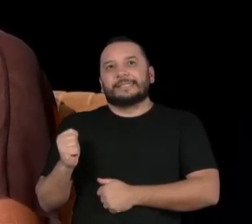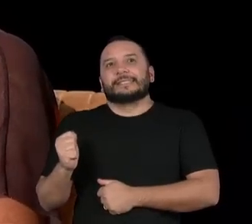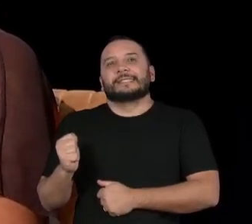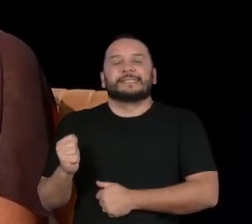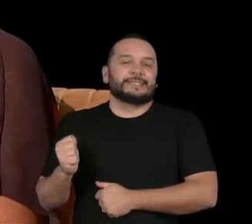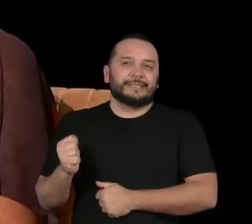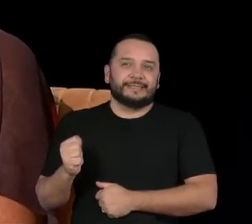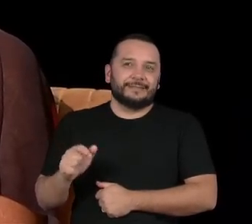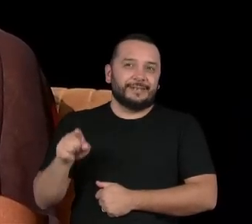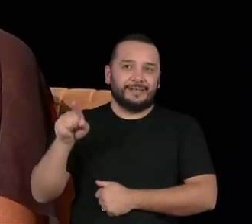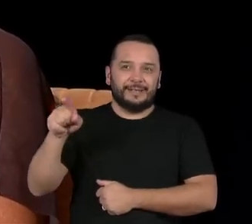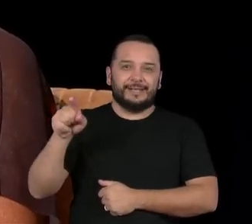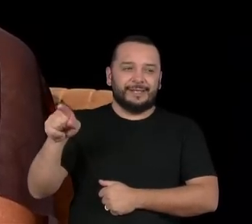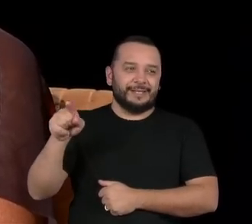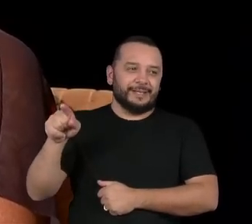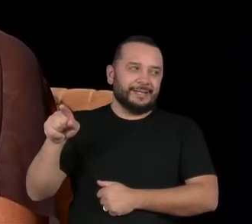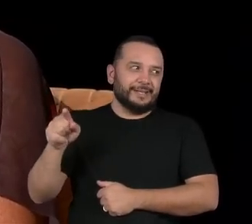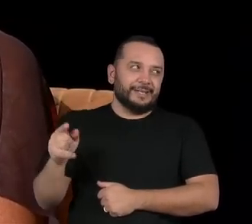Ele é o meu...